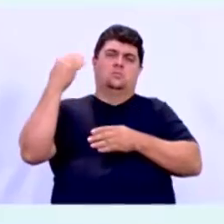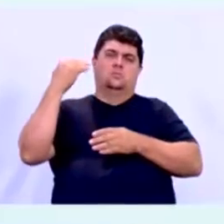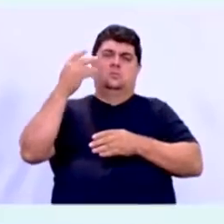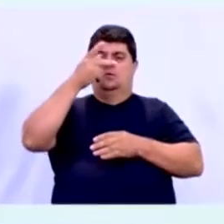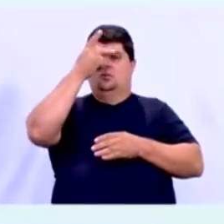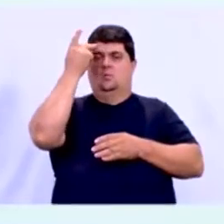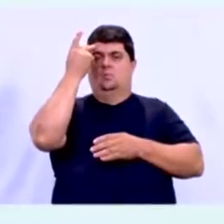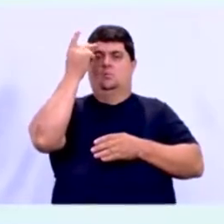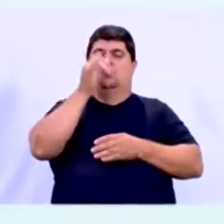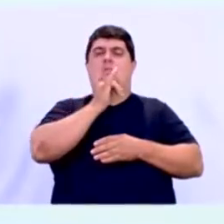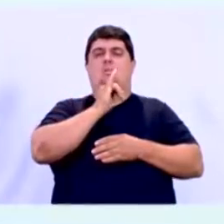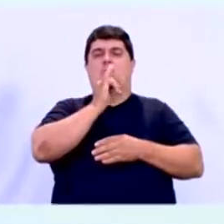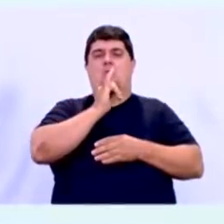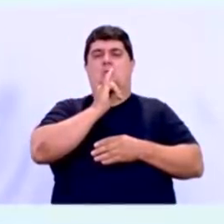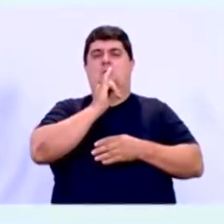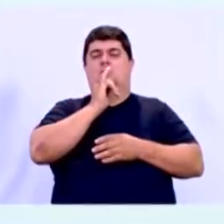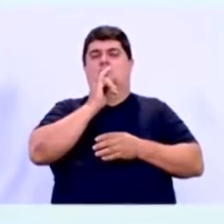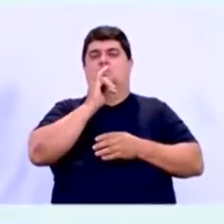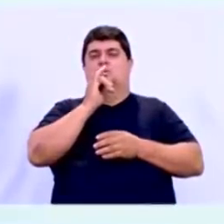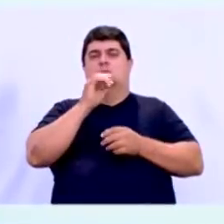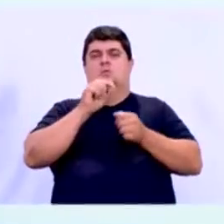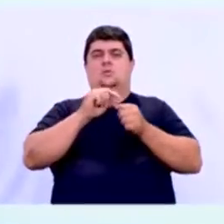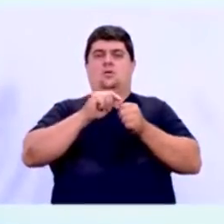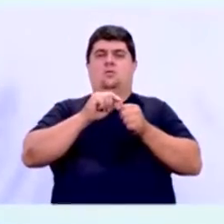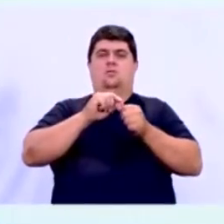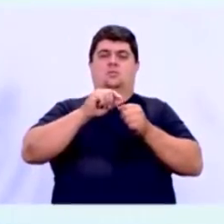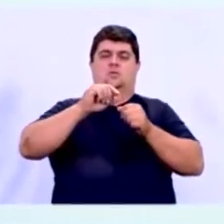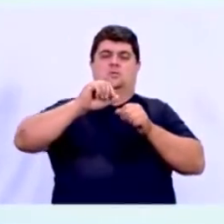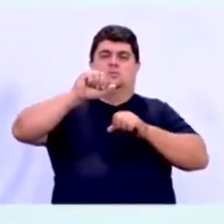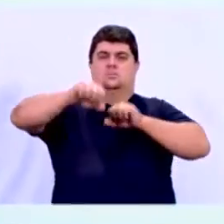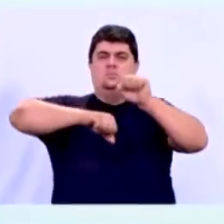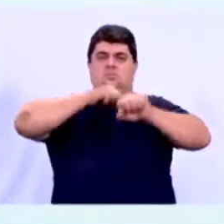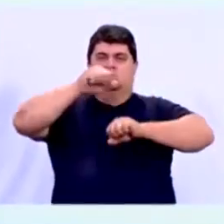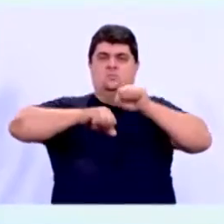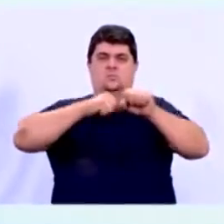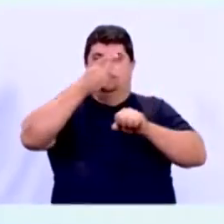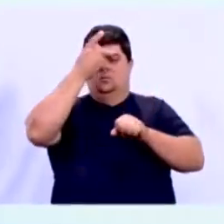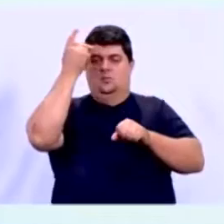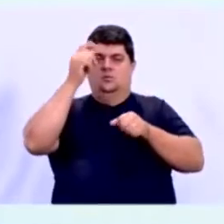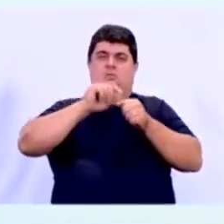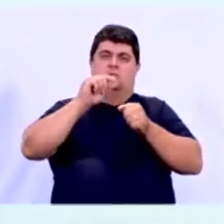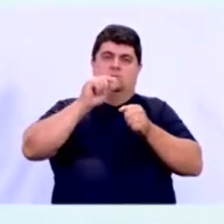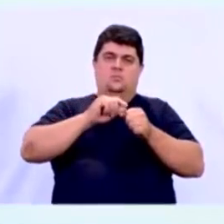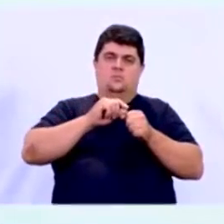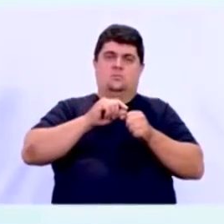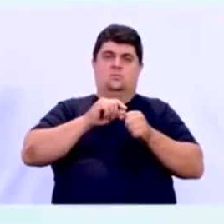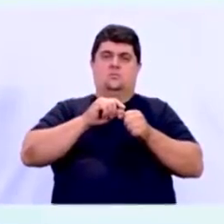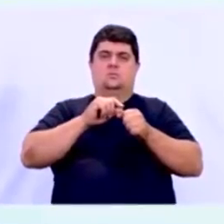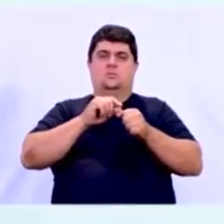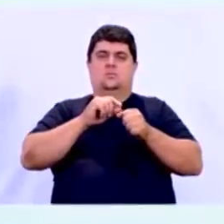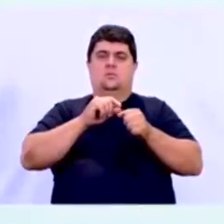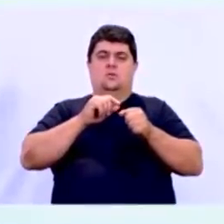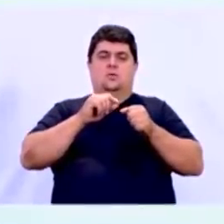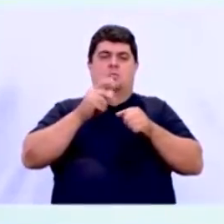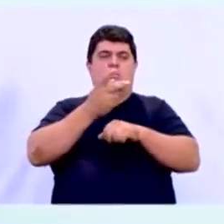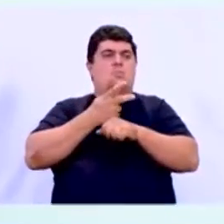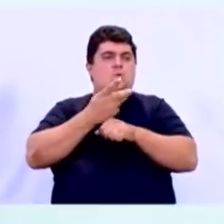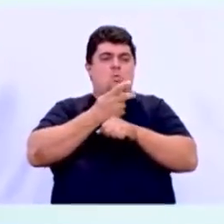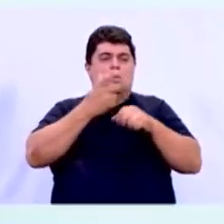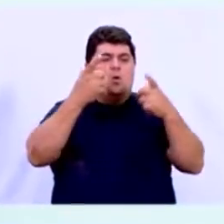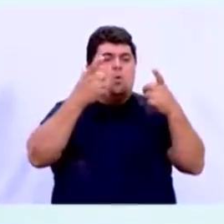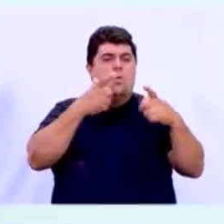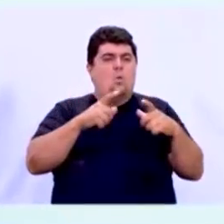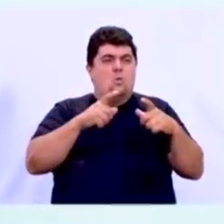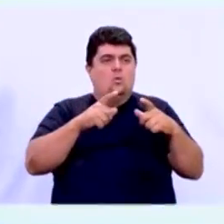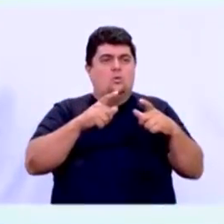ela desenvolveu aquela bicicleta, lembra daquele empreendedor? Desenvolveu uma bicicleta e ele procurou um ponto estratégico,